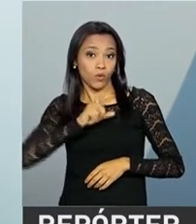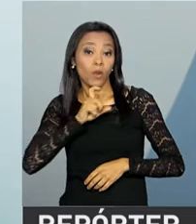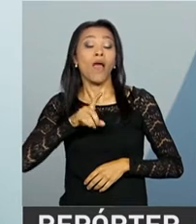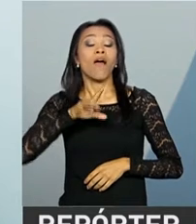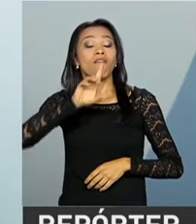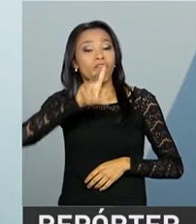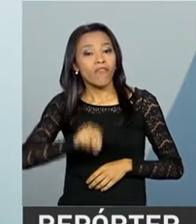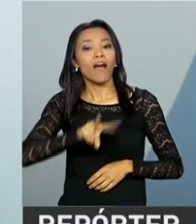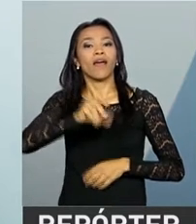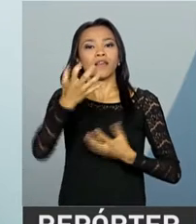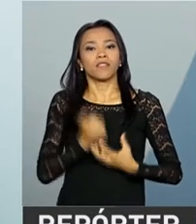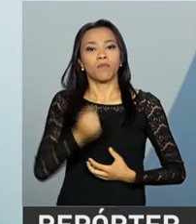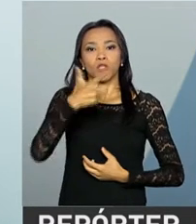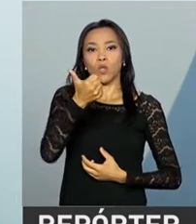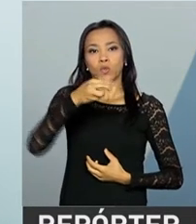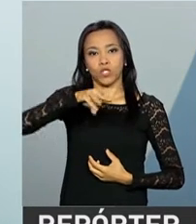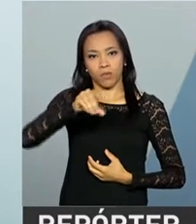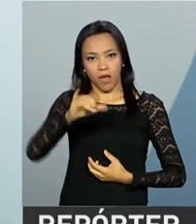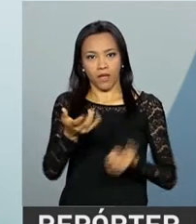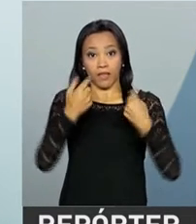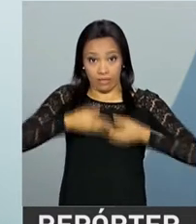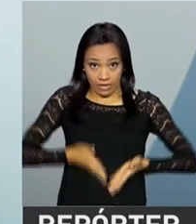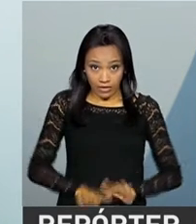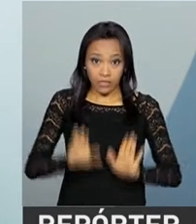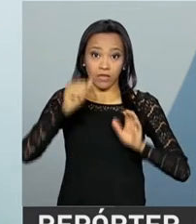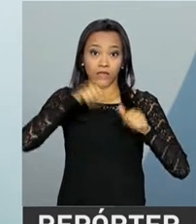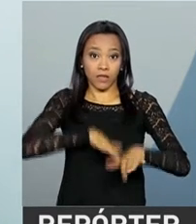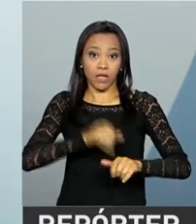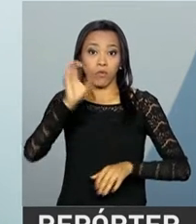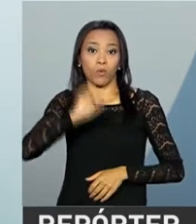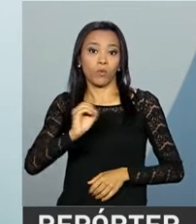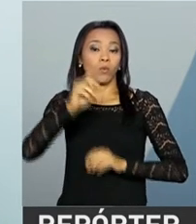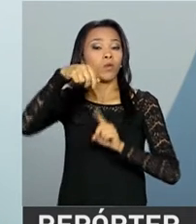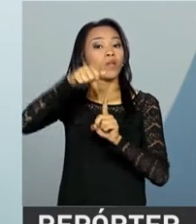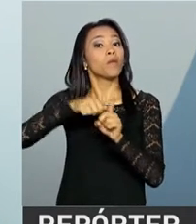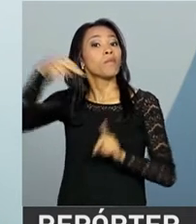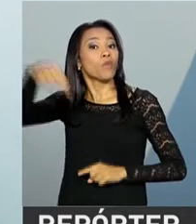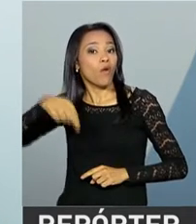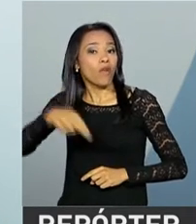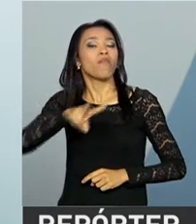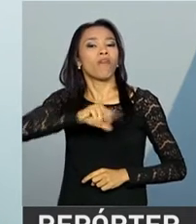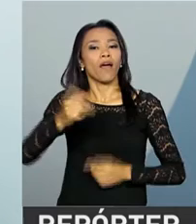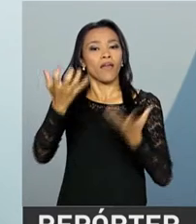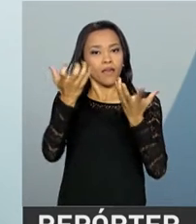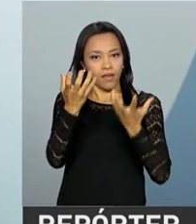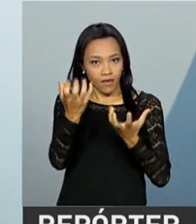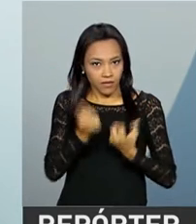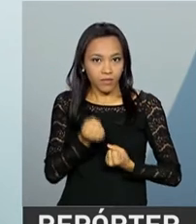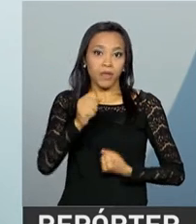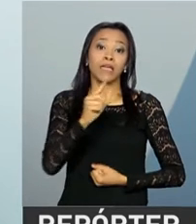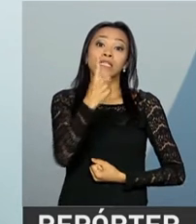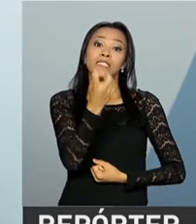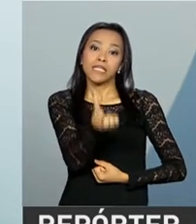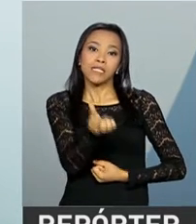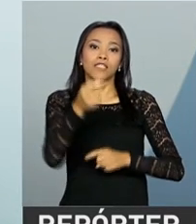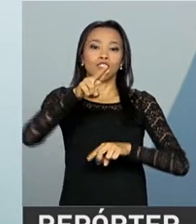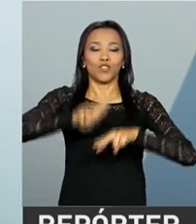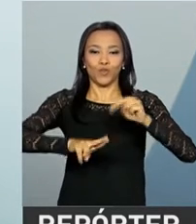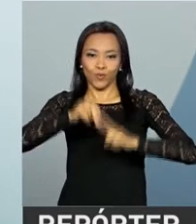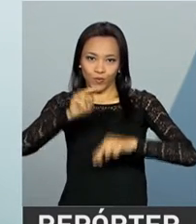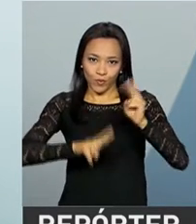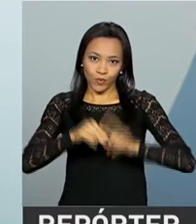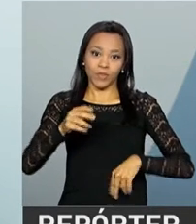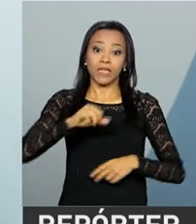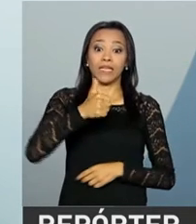de maio. Quem nasceu em setembro, outubro e novembro vai receber em 16 de junho. E recebe